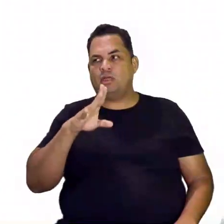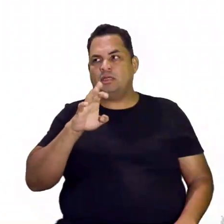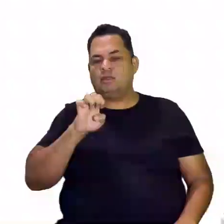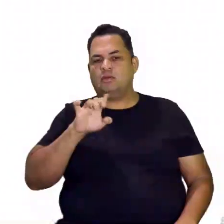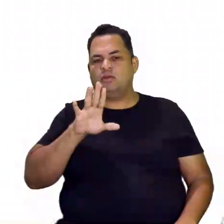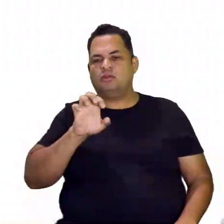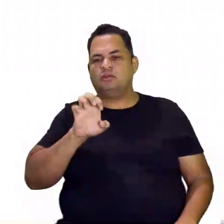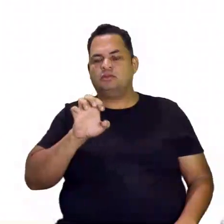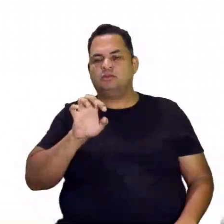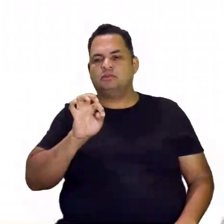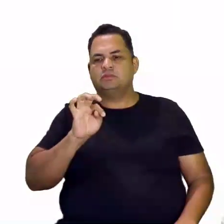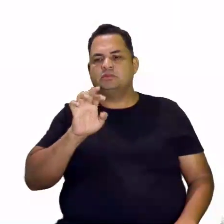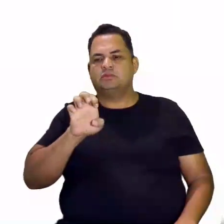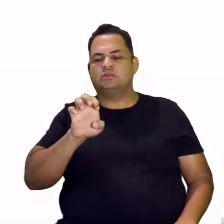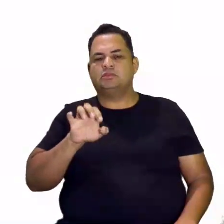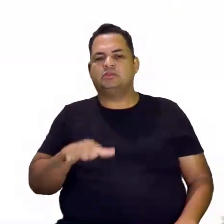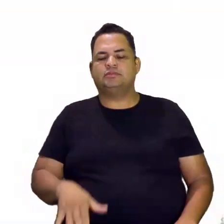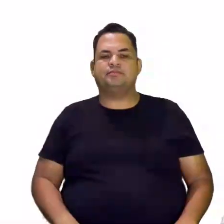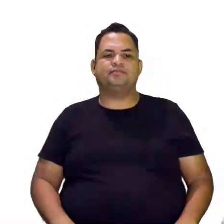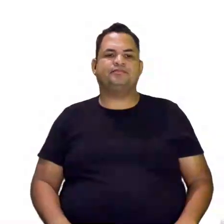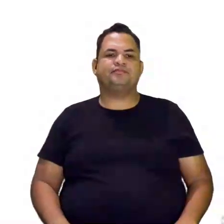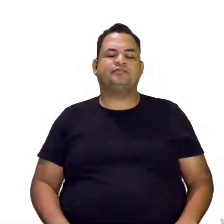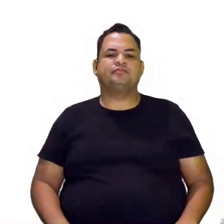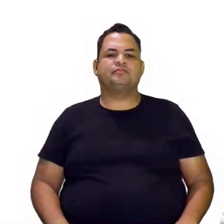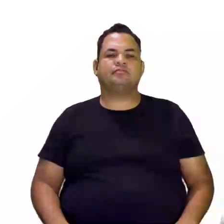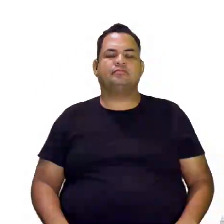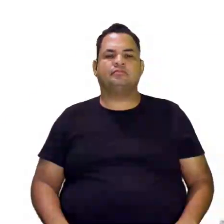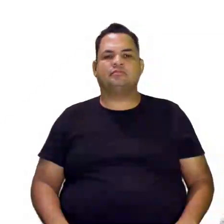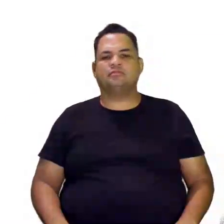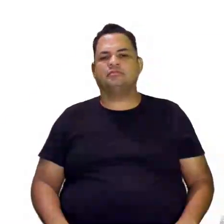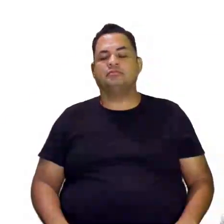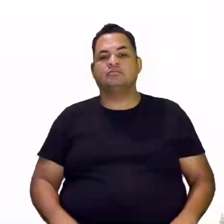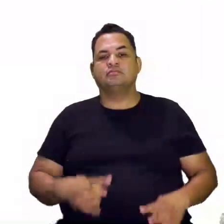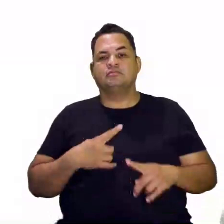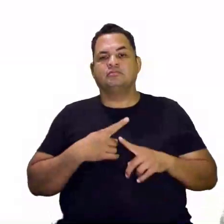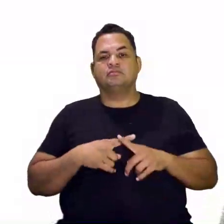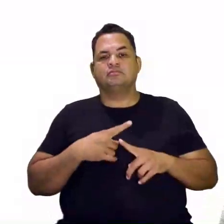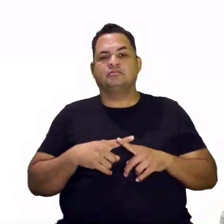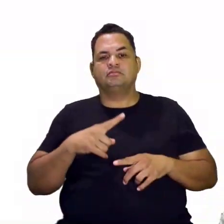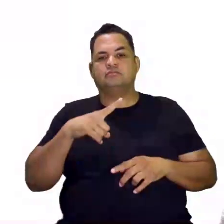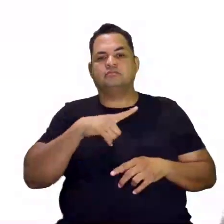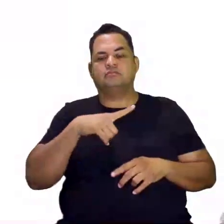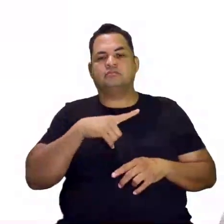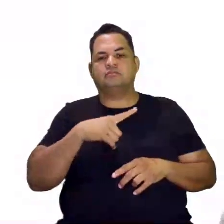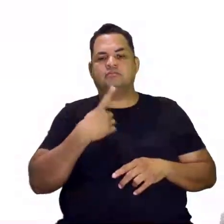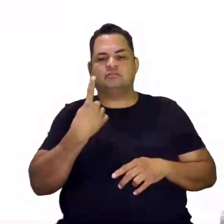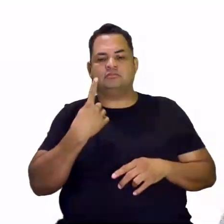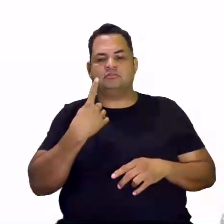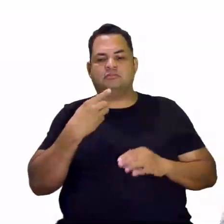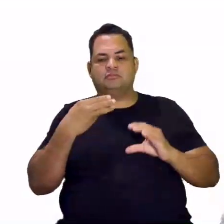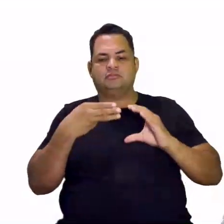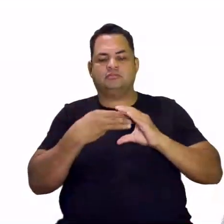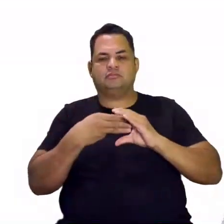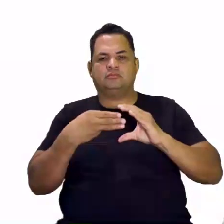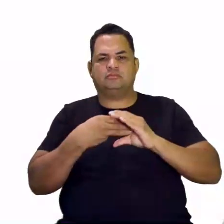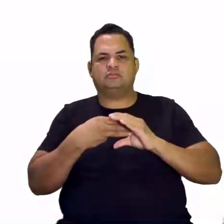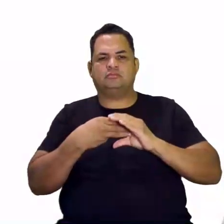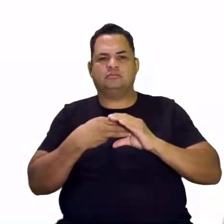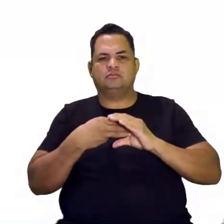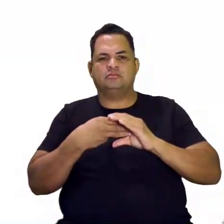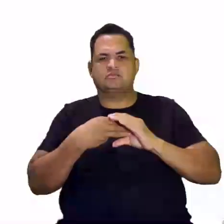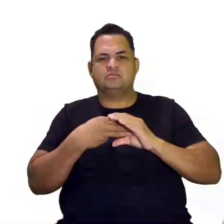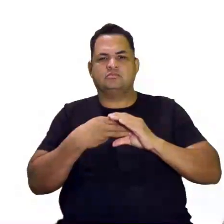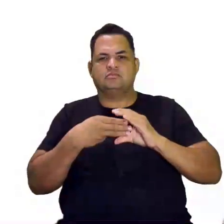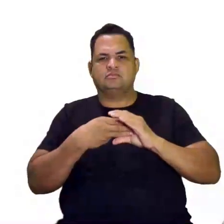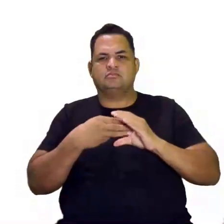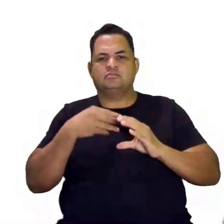as moneras ou as bactérias são chamadas de organismos procariontes? Porque ela tem uma célula procariota. O